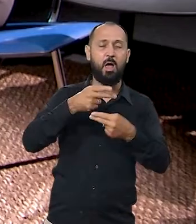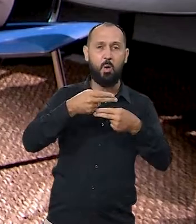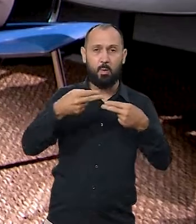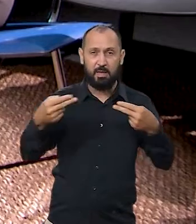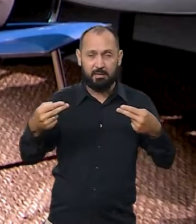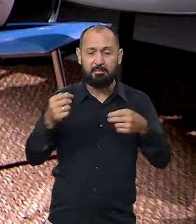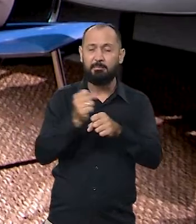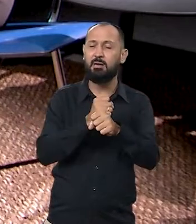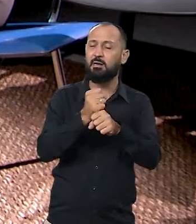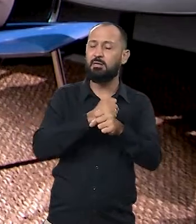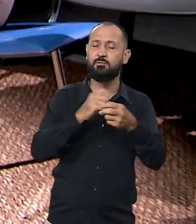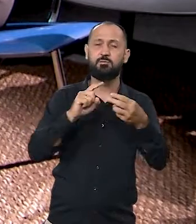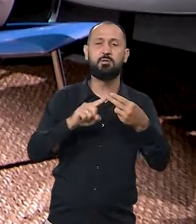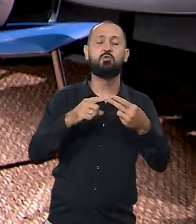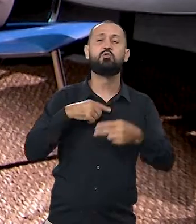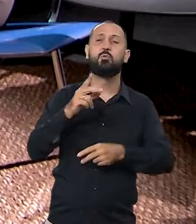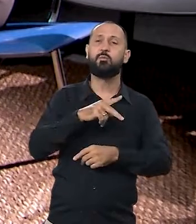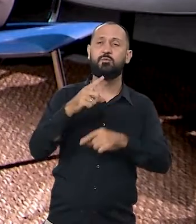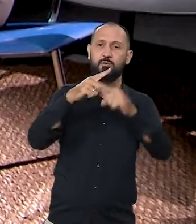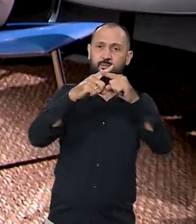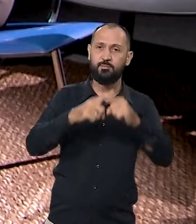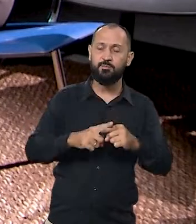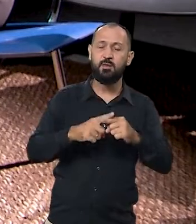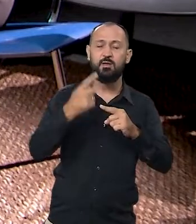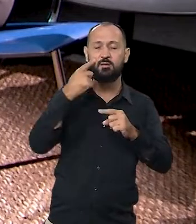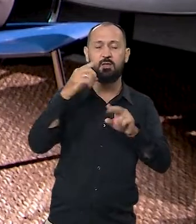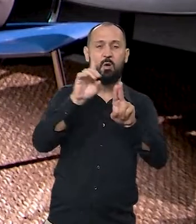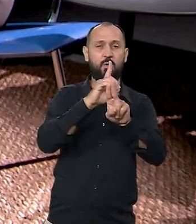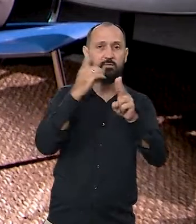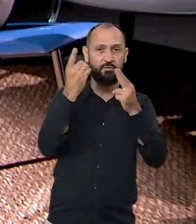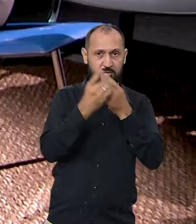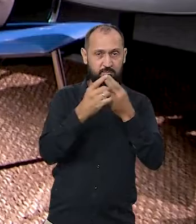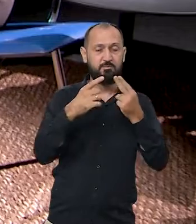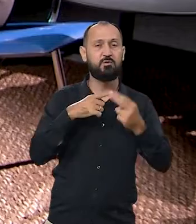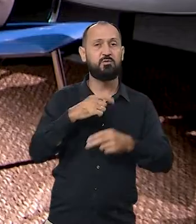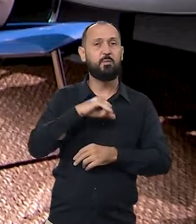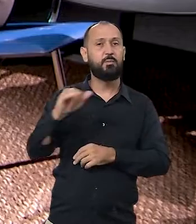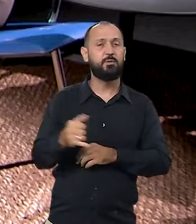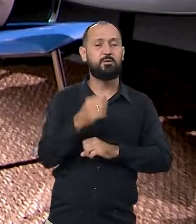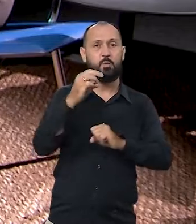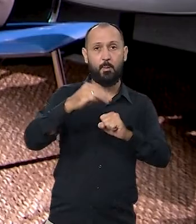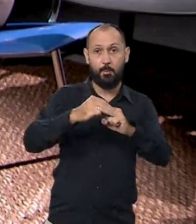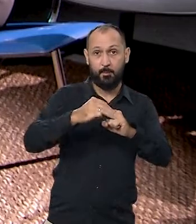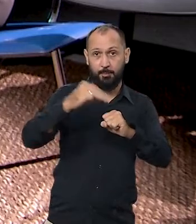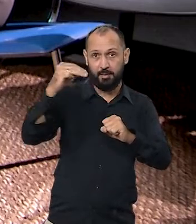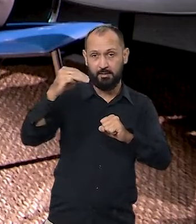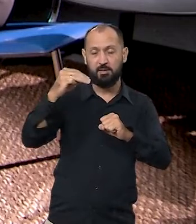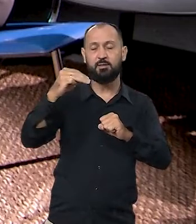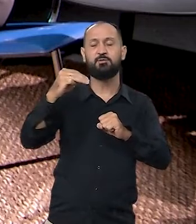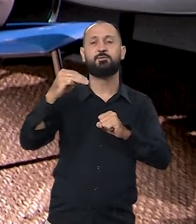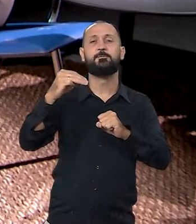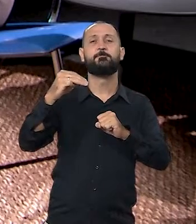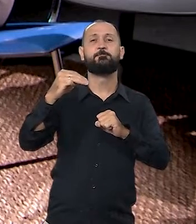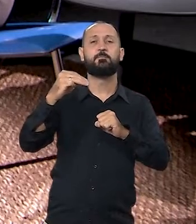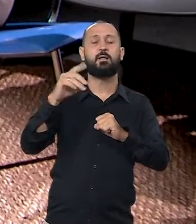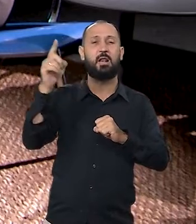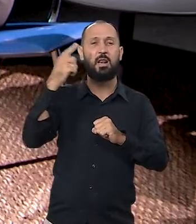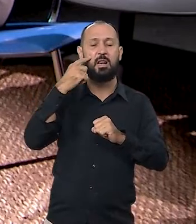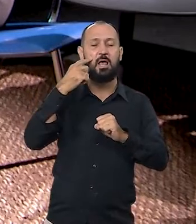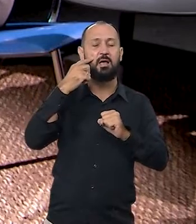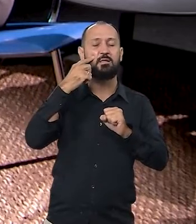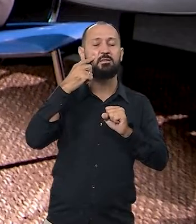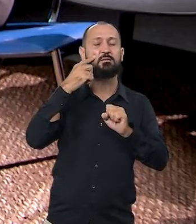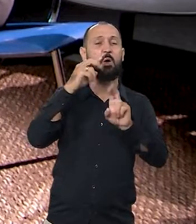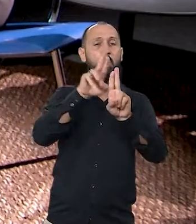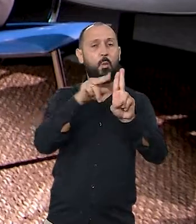vários anos, sou professor concursado da UFGD, tive a oportunidade de fazer um mestrado na Universidade de Brasília,